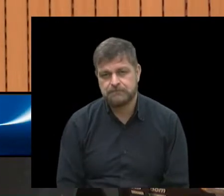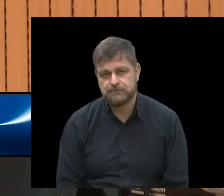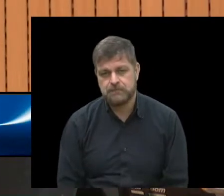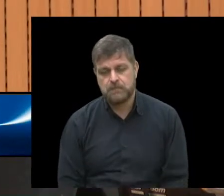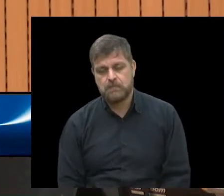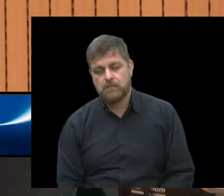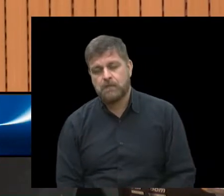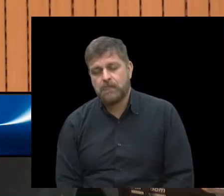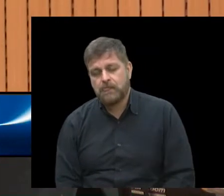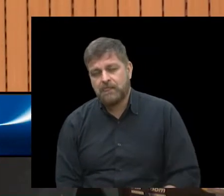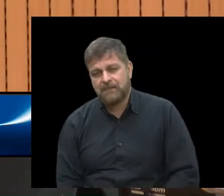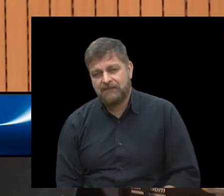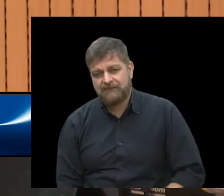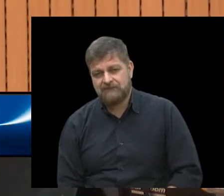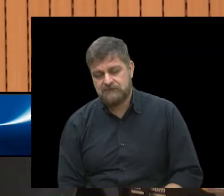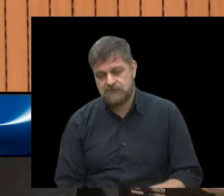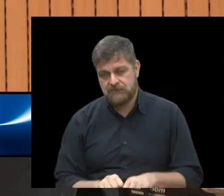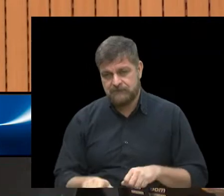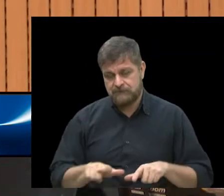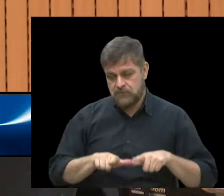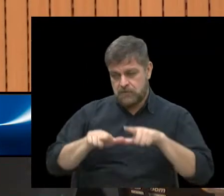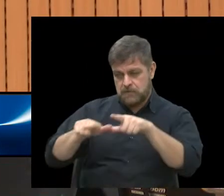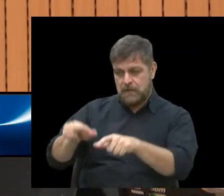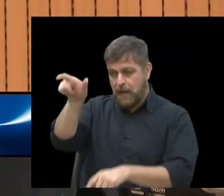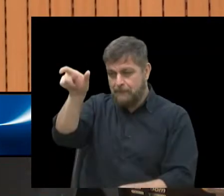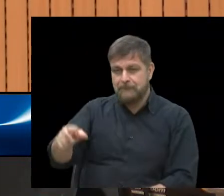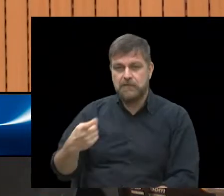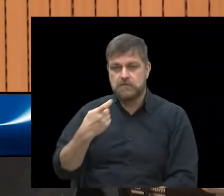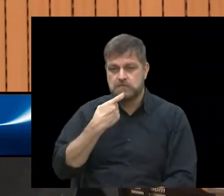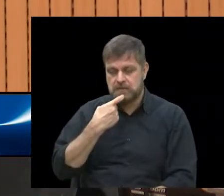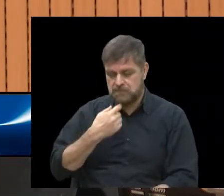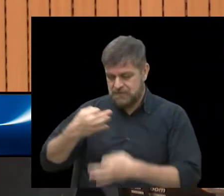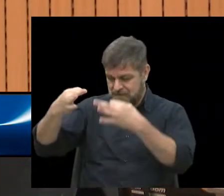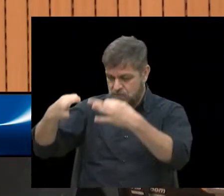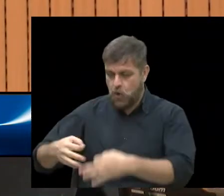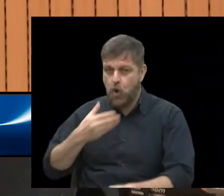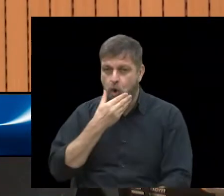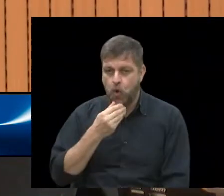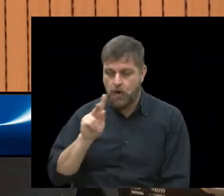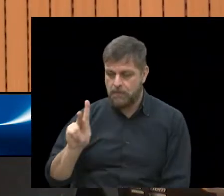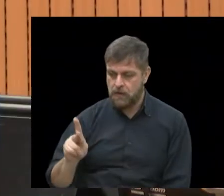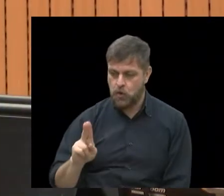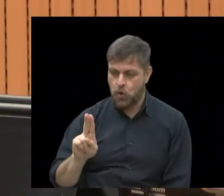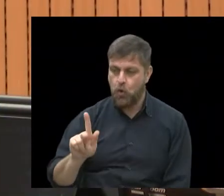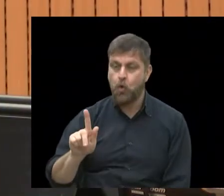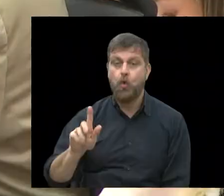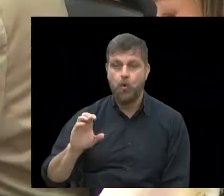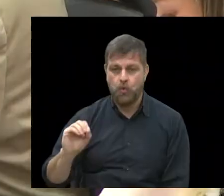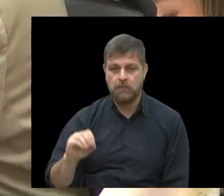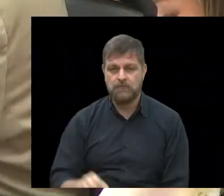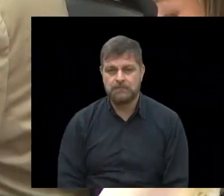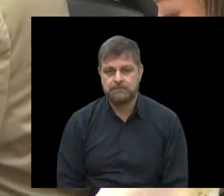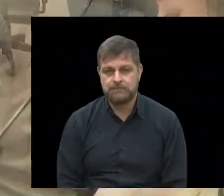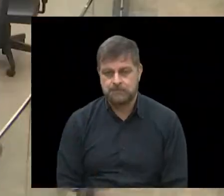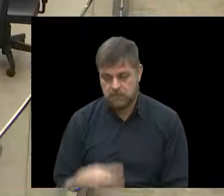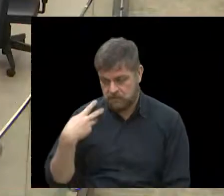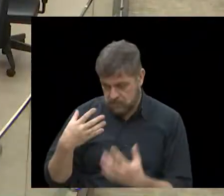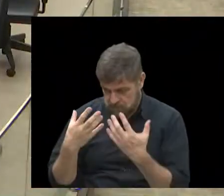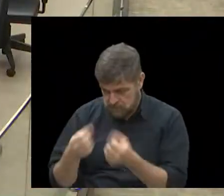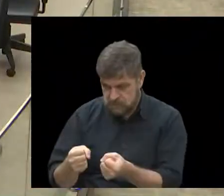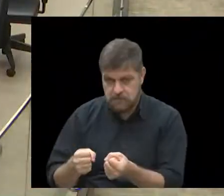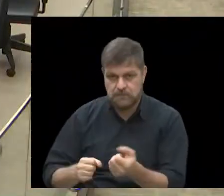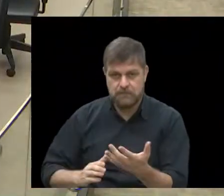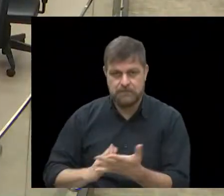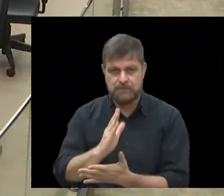229211, de sua autoria, que concede título de cidadão campineiro a Hugo Demarque. Em votação. Favoráveis permaneçam como